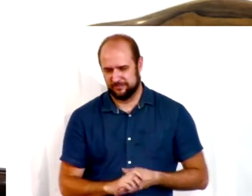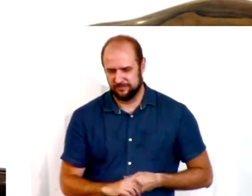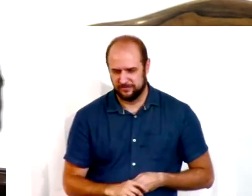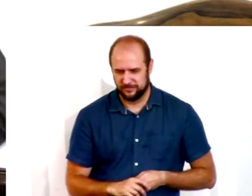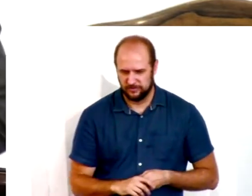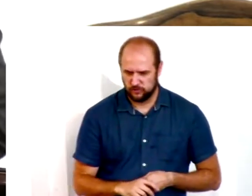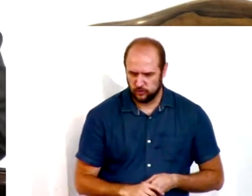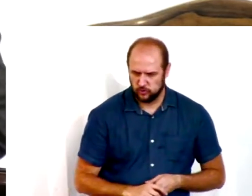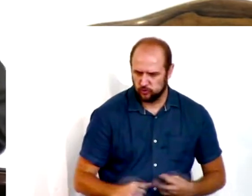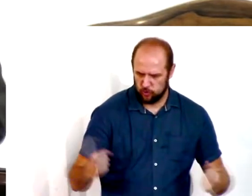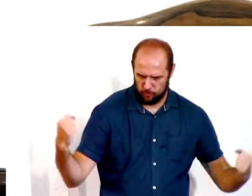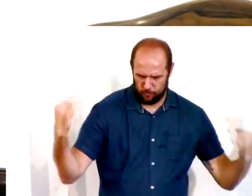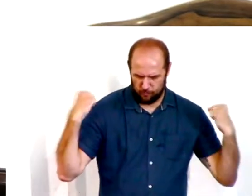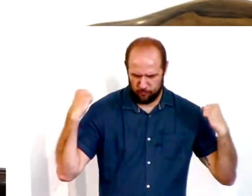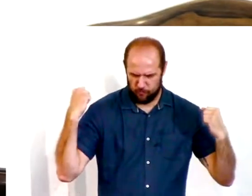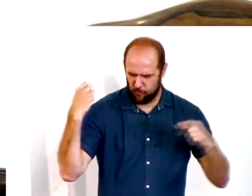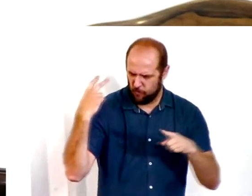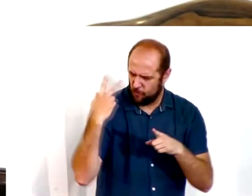Campeão,